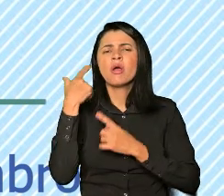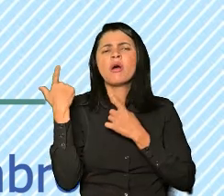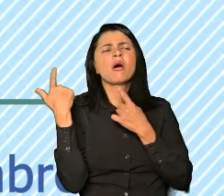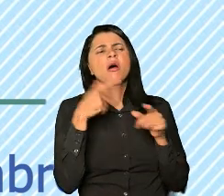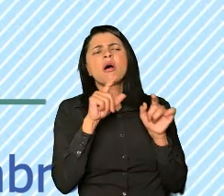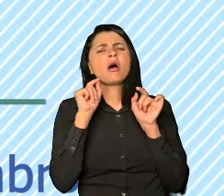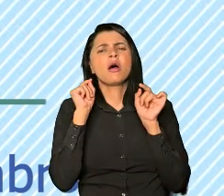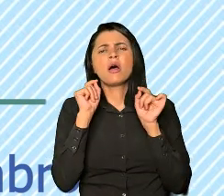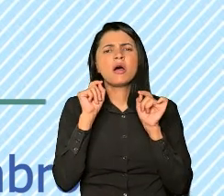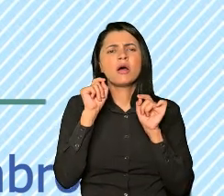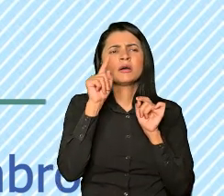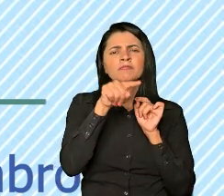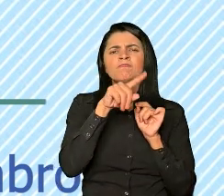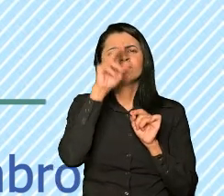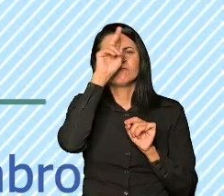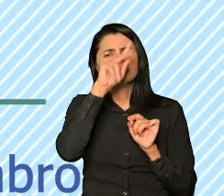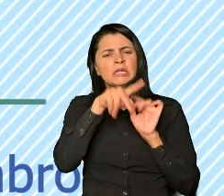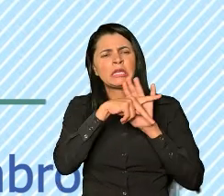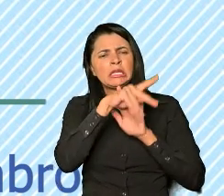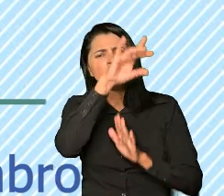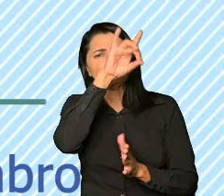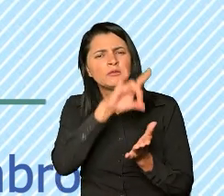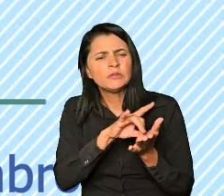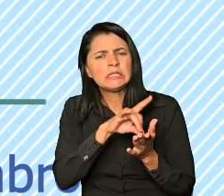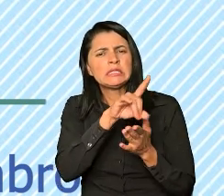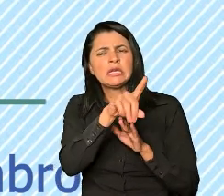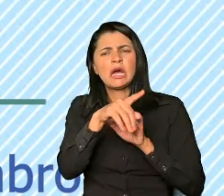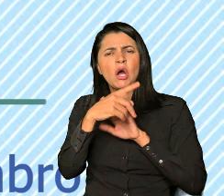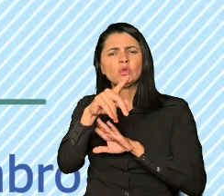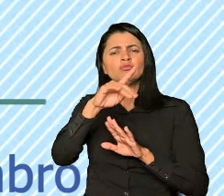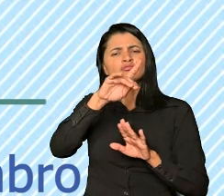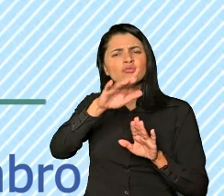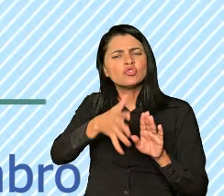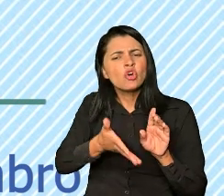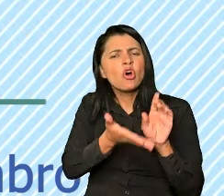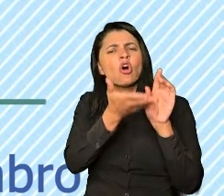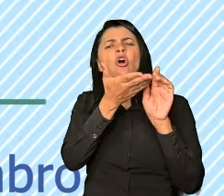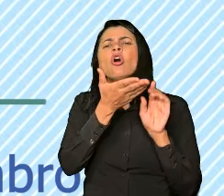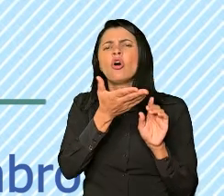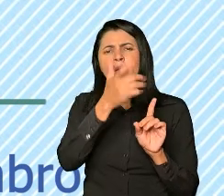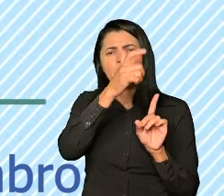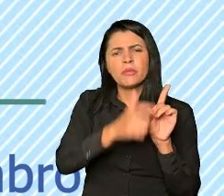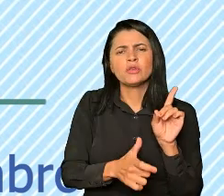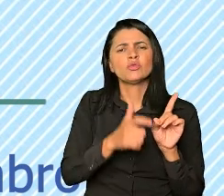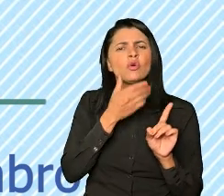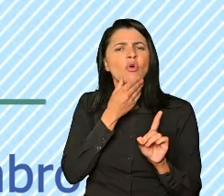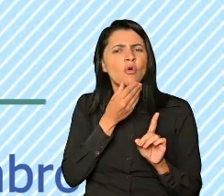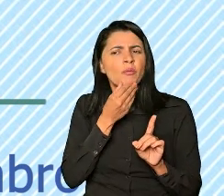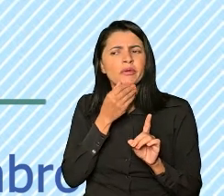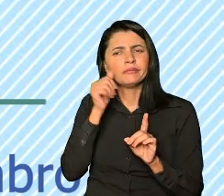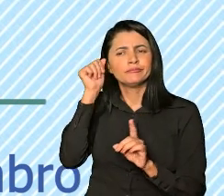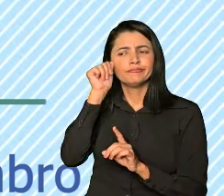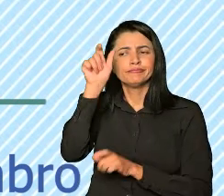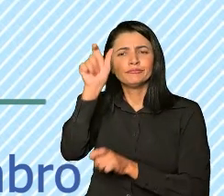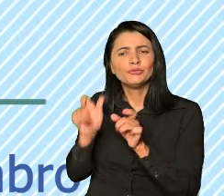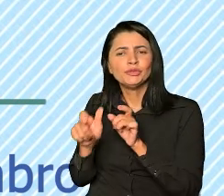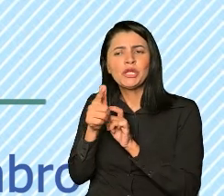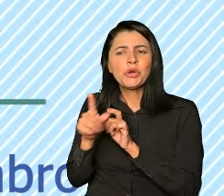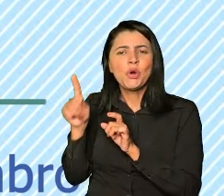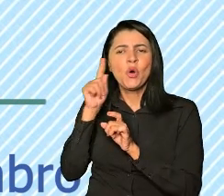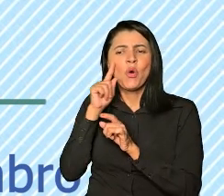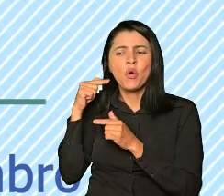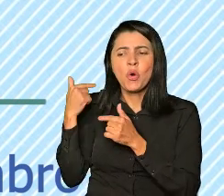essa historiografia oficial que privilegiou o sujeito masculino, né? Então as mulheres, juntamente com outros